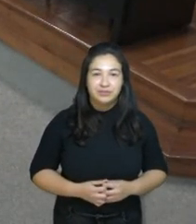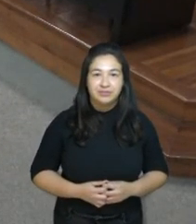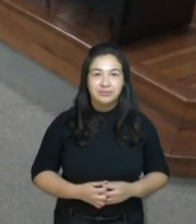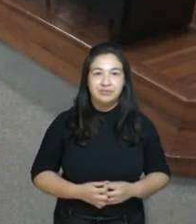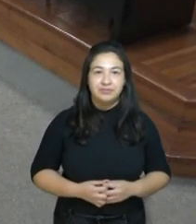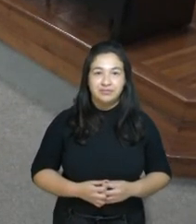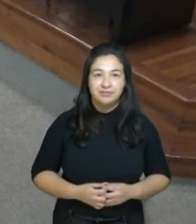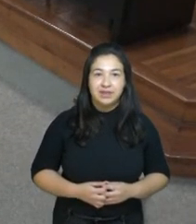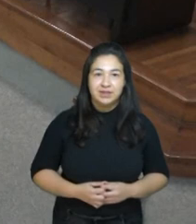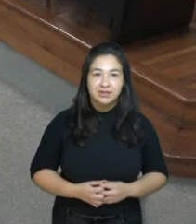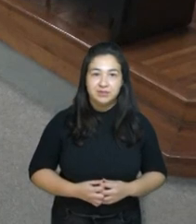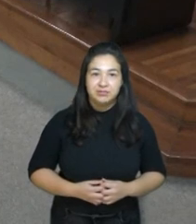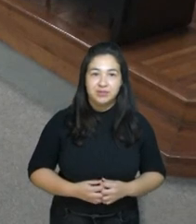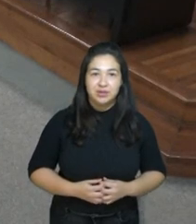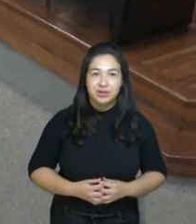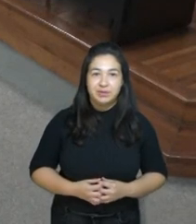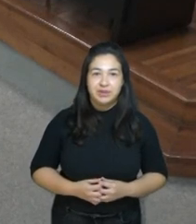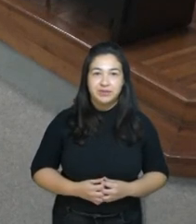Oi.